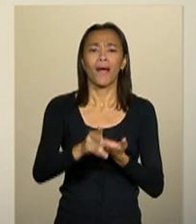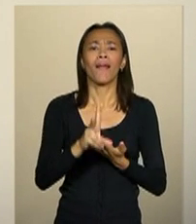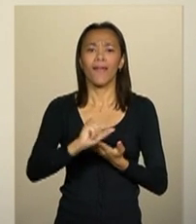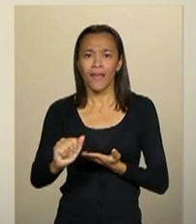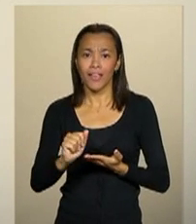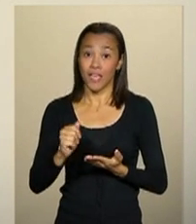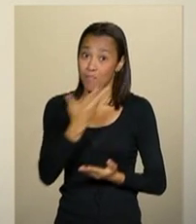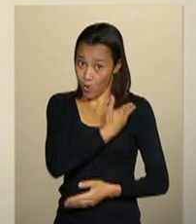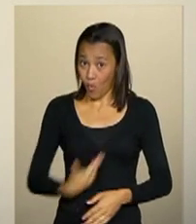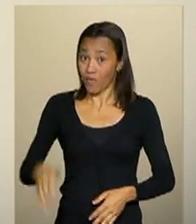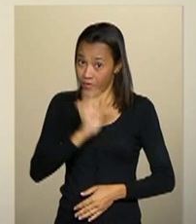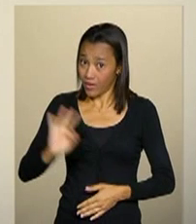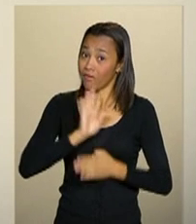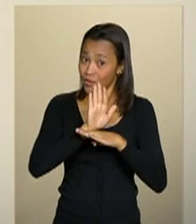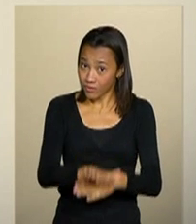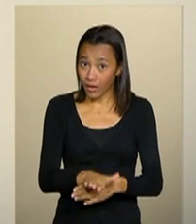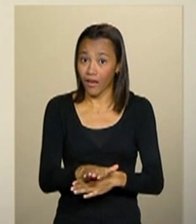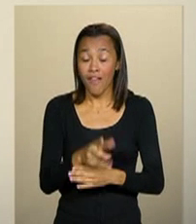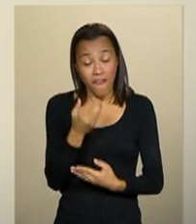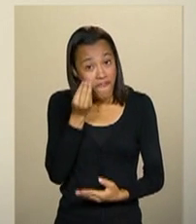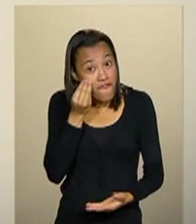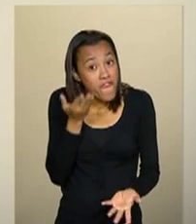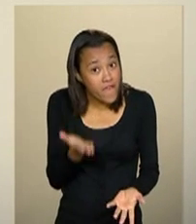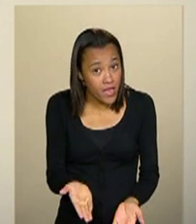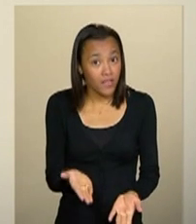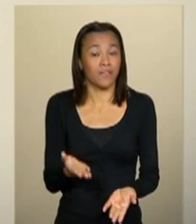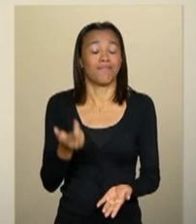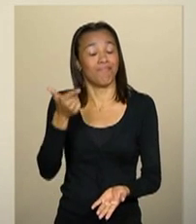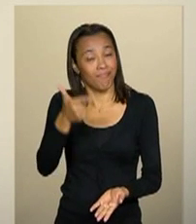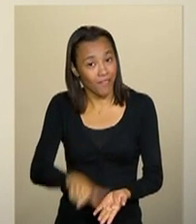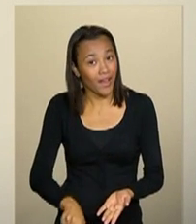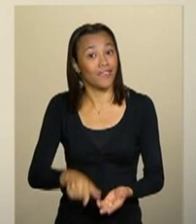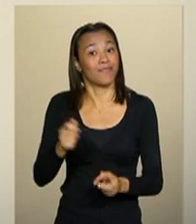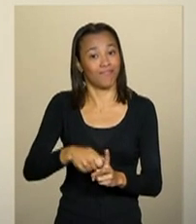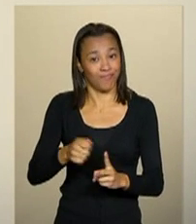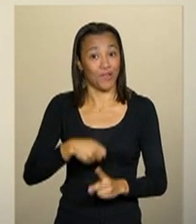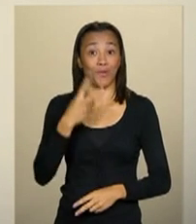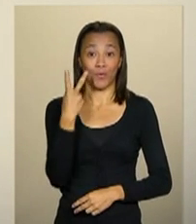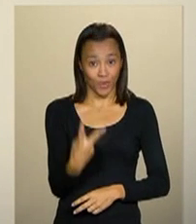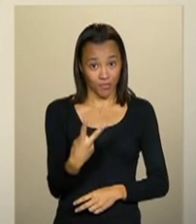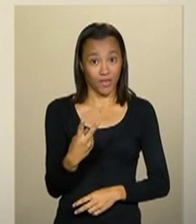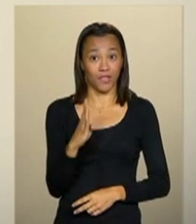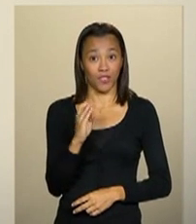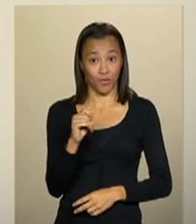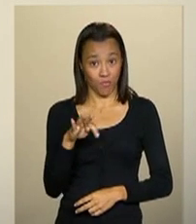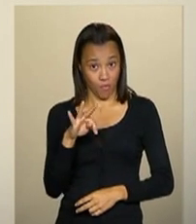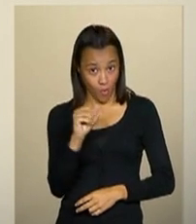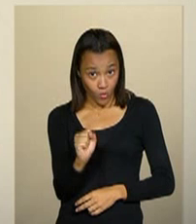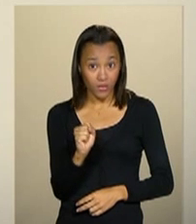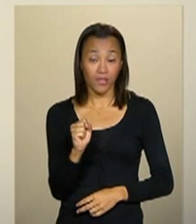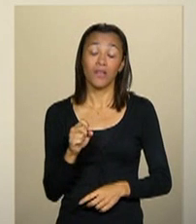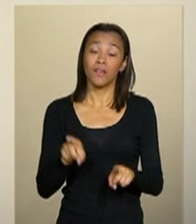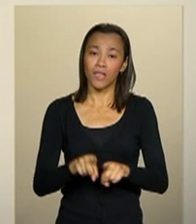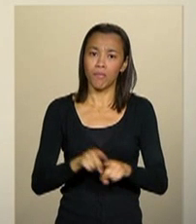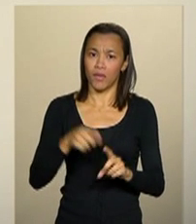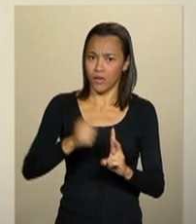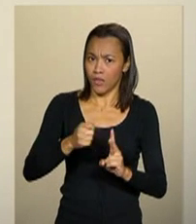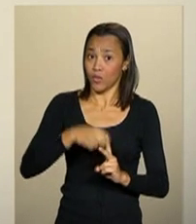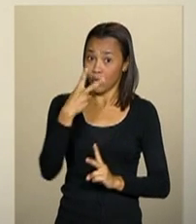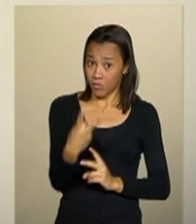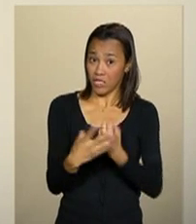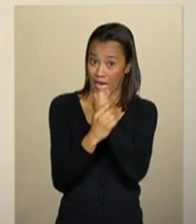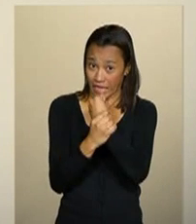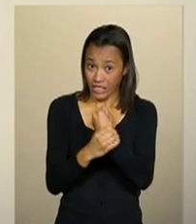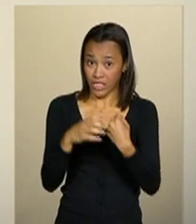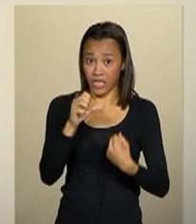exclusivamente pelo Governo Federal veja você Luciano com mais dois meses de bolsa estiagem e dois meses